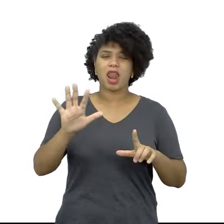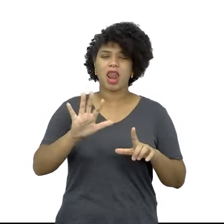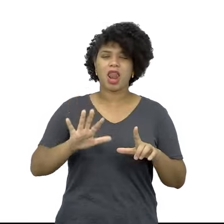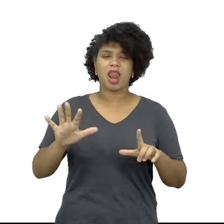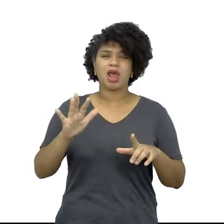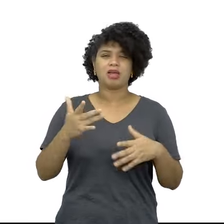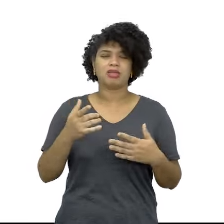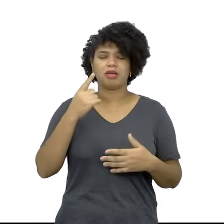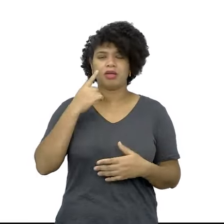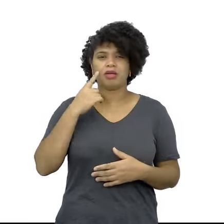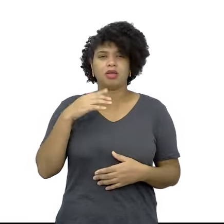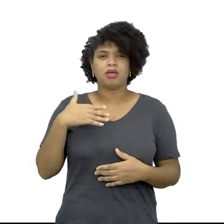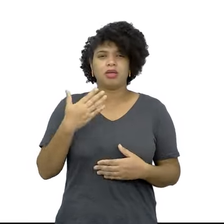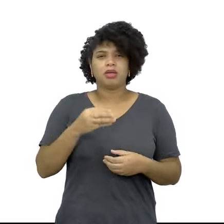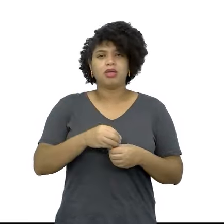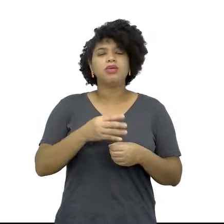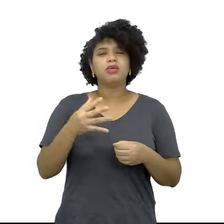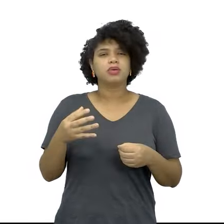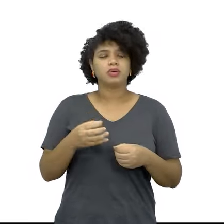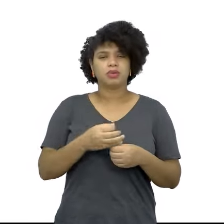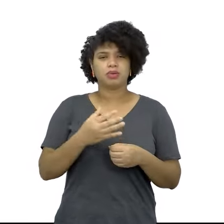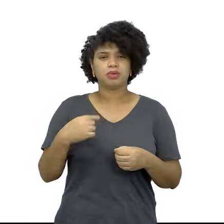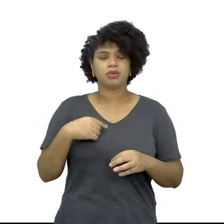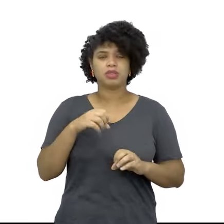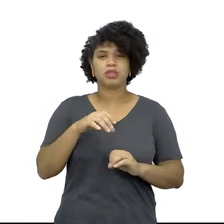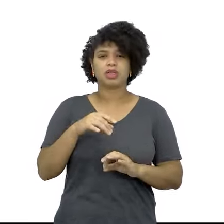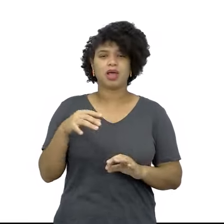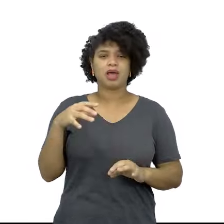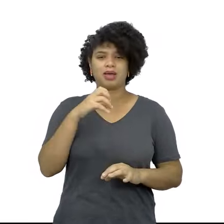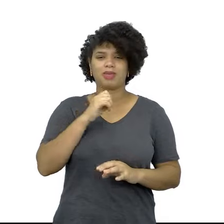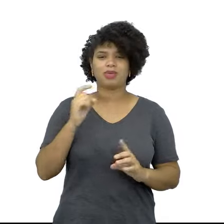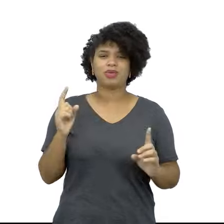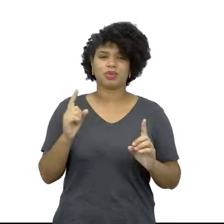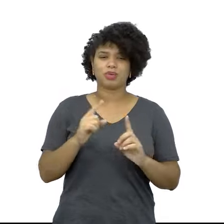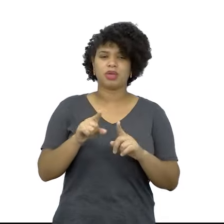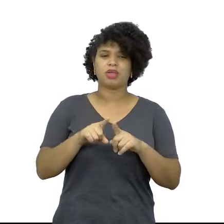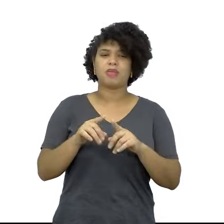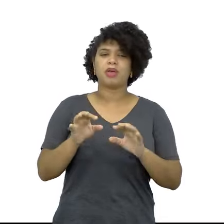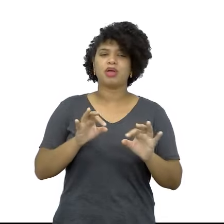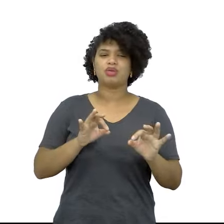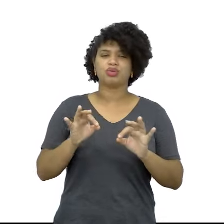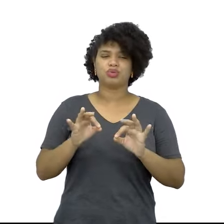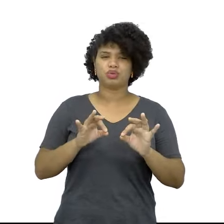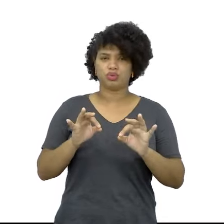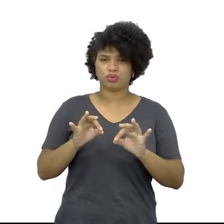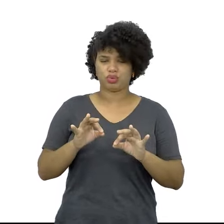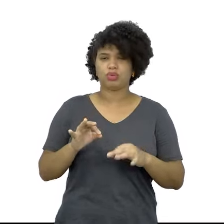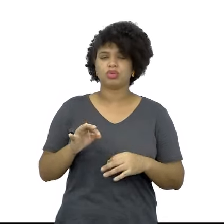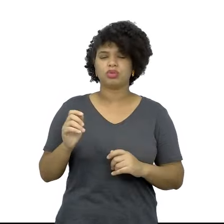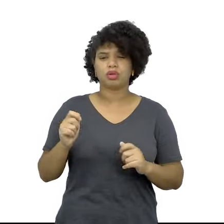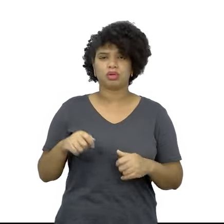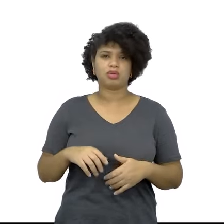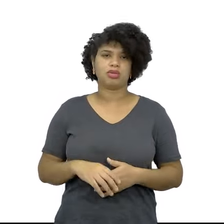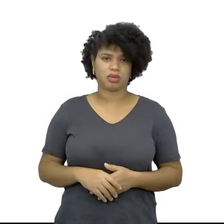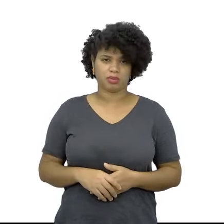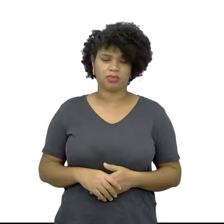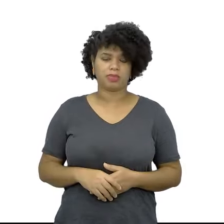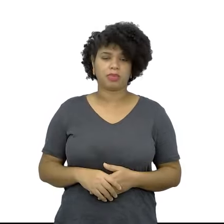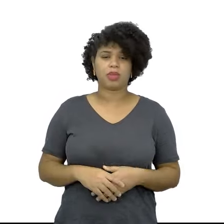tanto nos conteúdos a serem ensinados em menos tempo, pensando nos ajustes, sem que isso comprometa